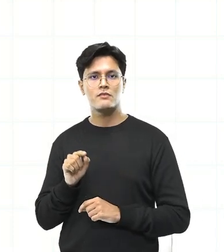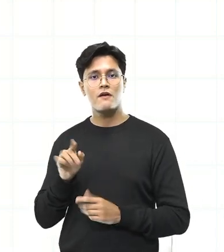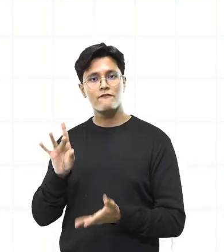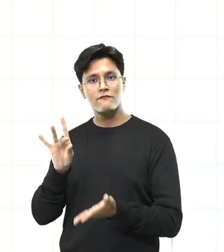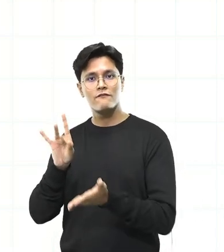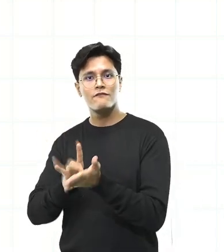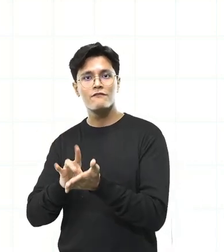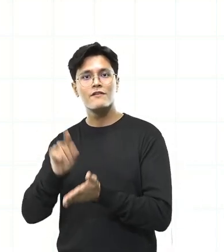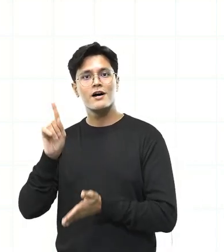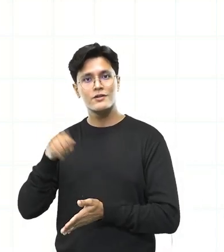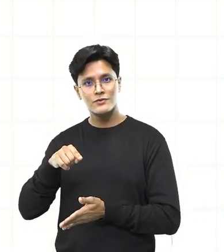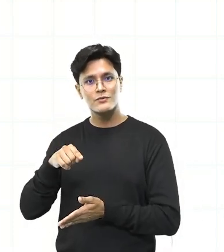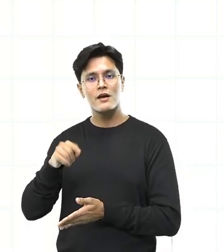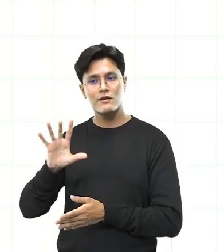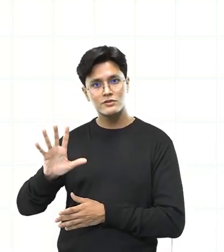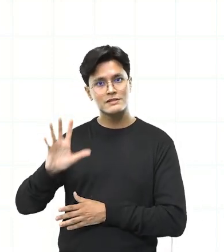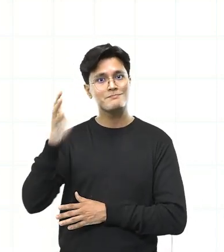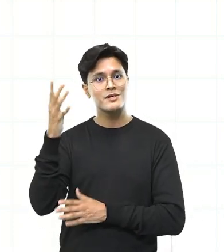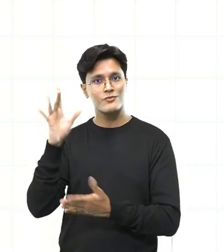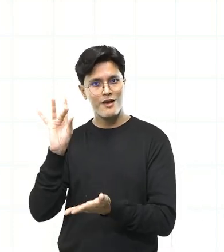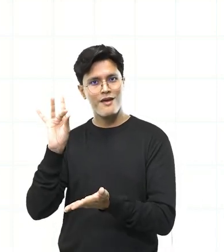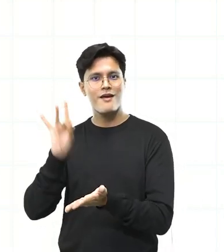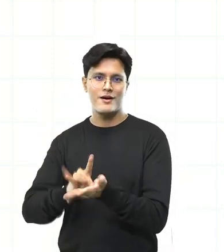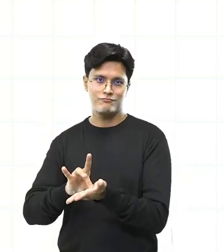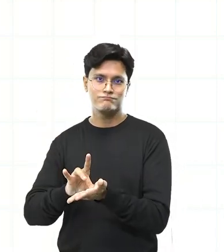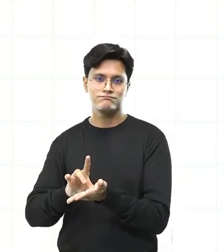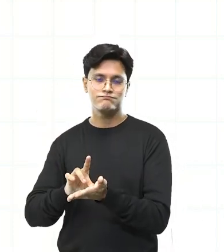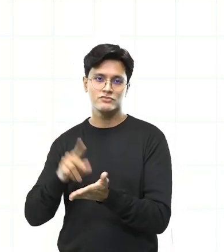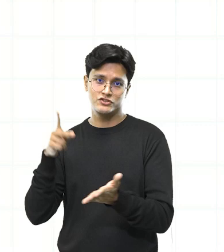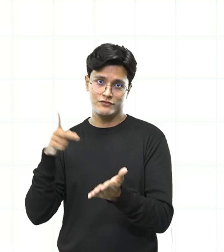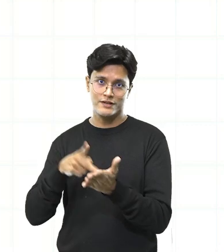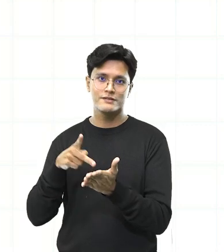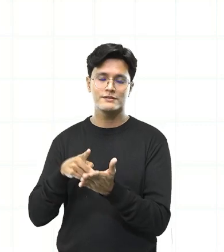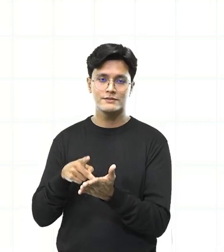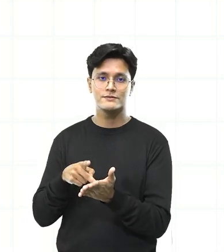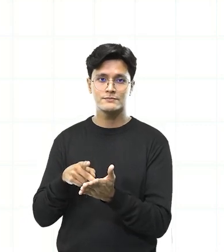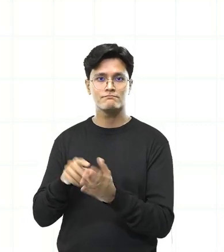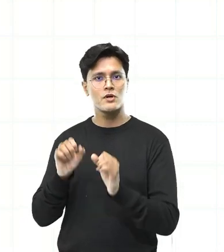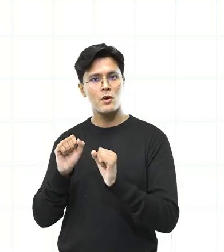que aconteceu, né? E que pode ser